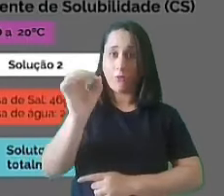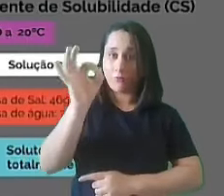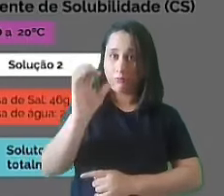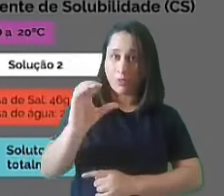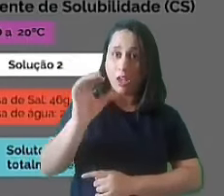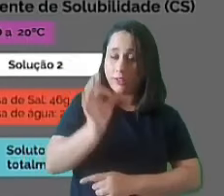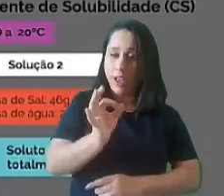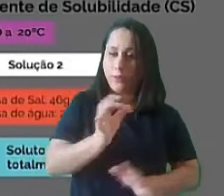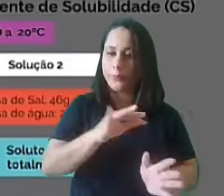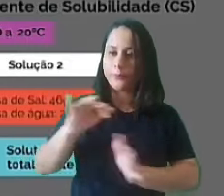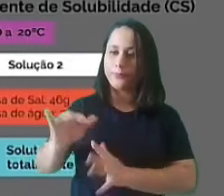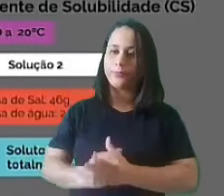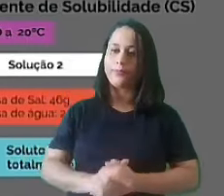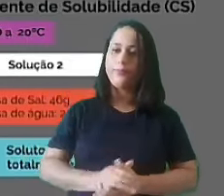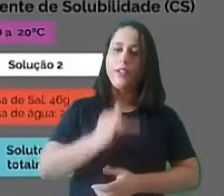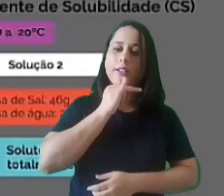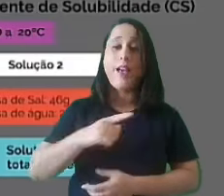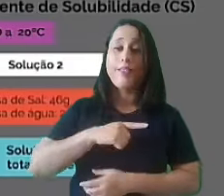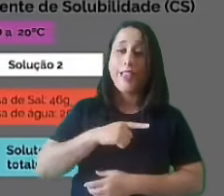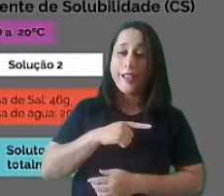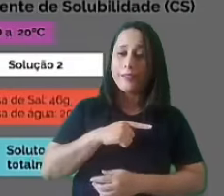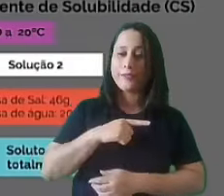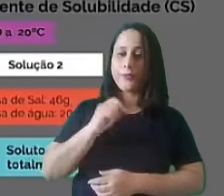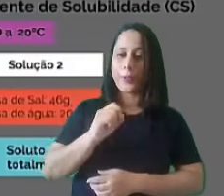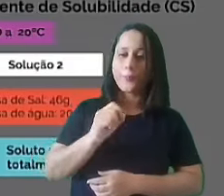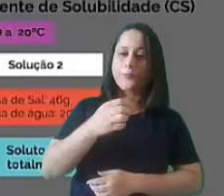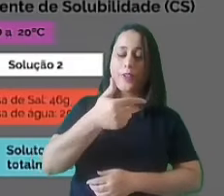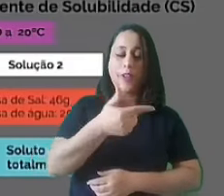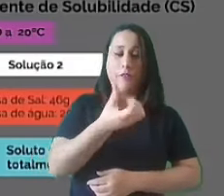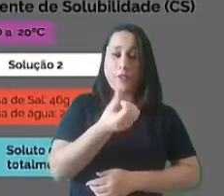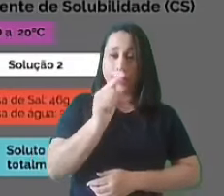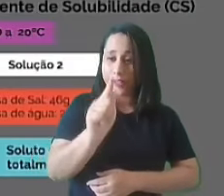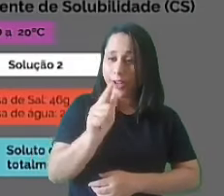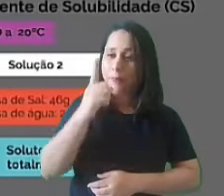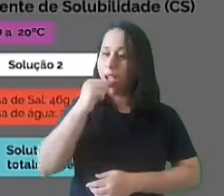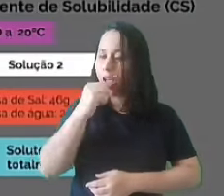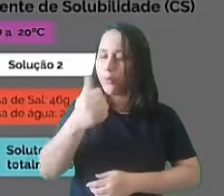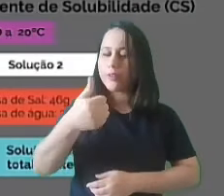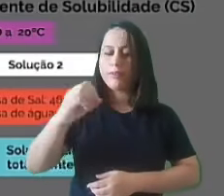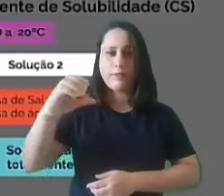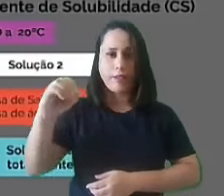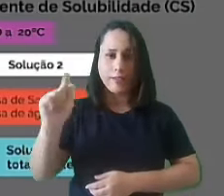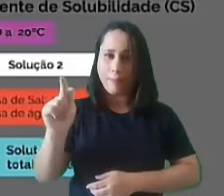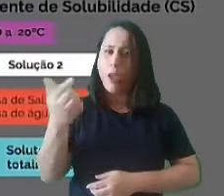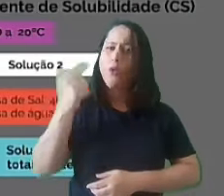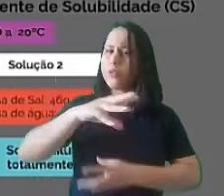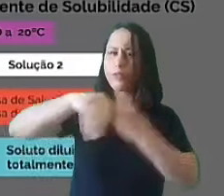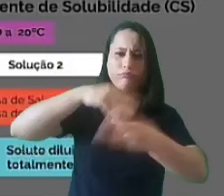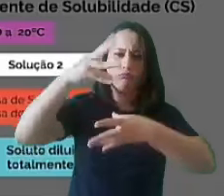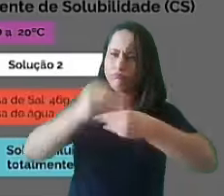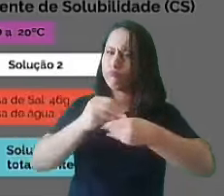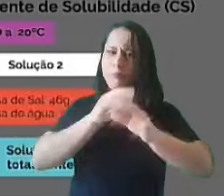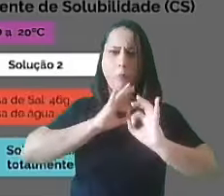de água. Na primeira solução, você tem uma massa de sal de 26 gramas em 100